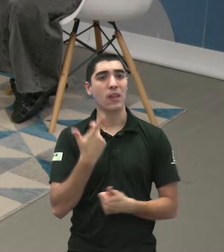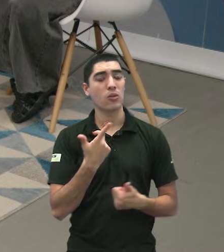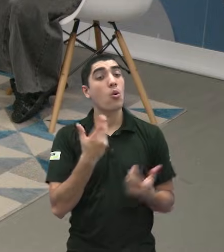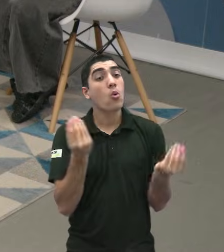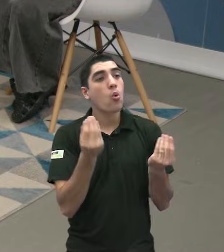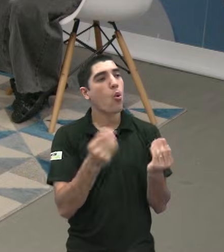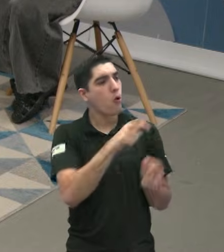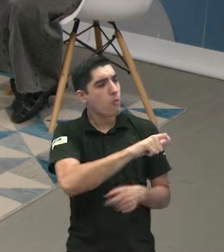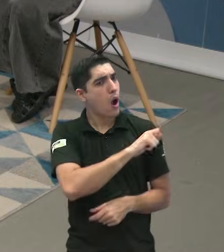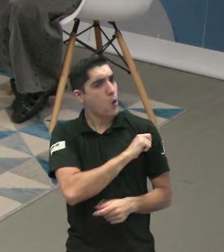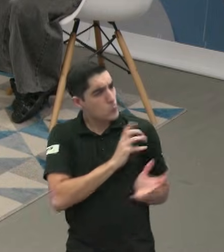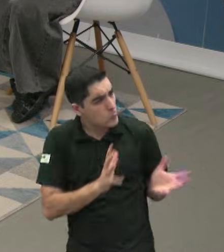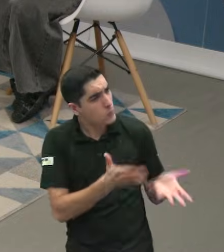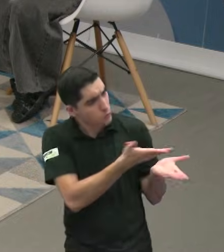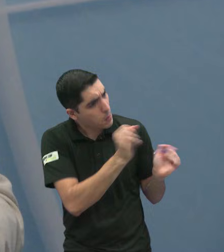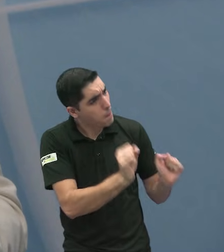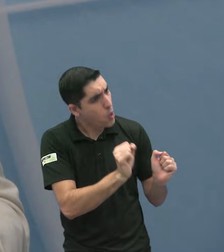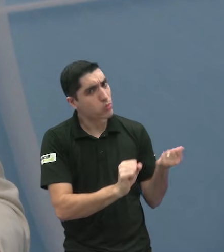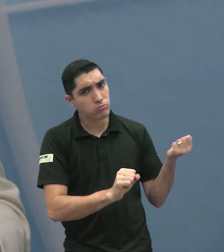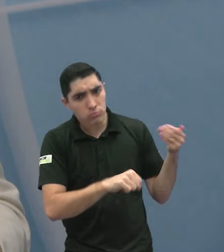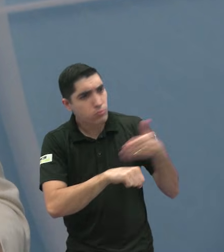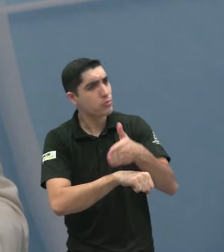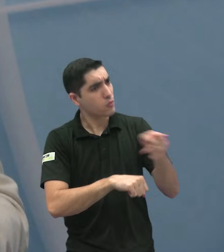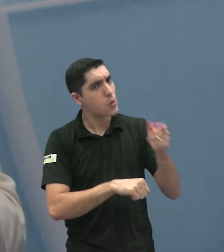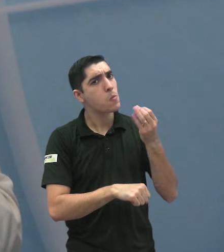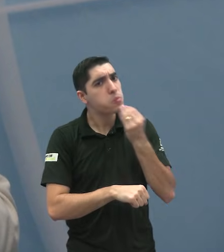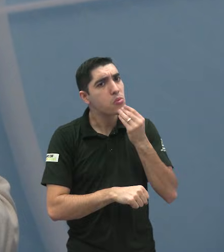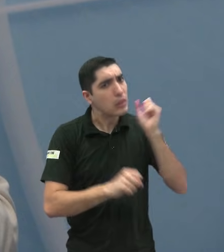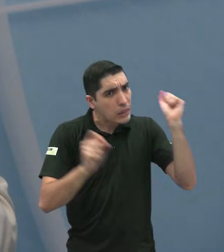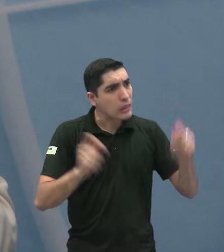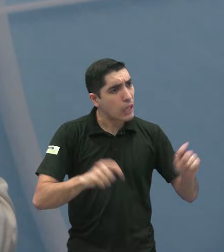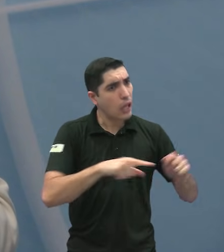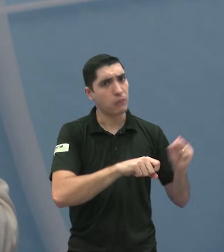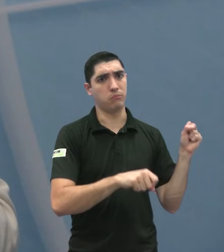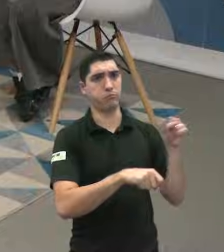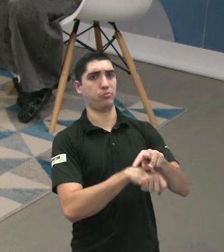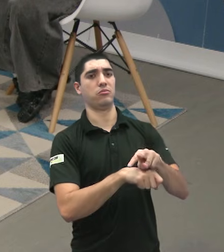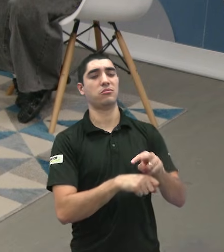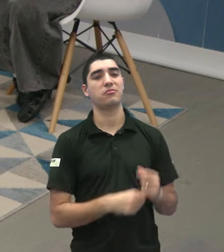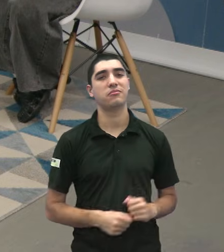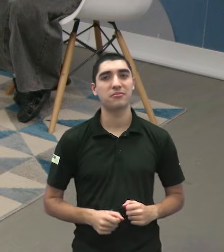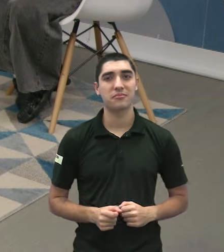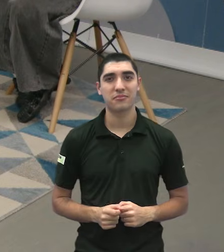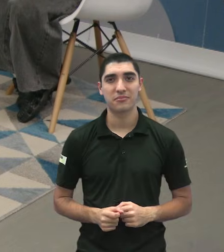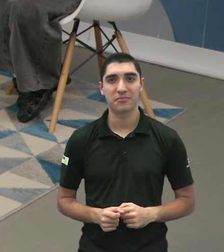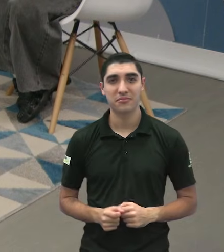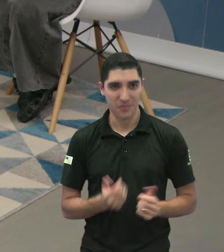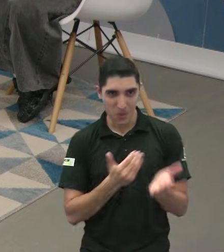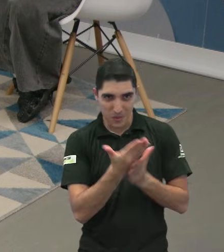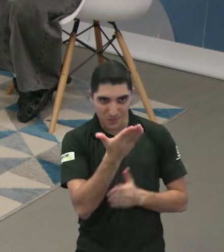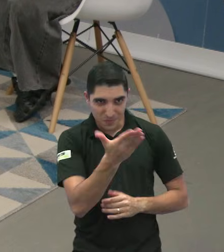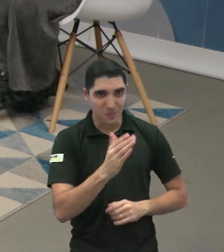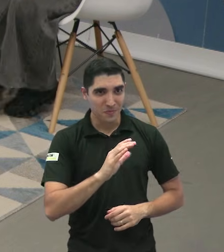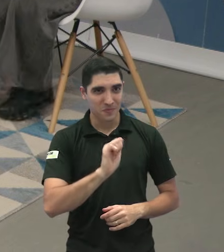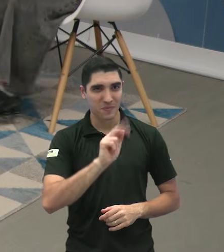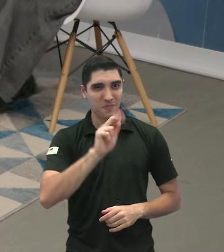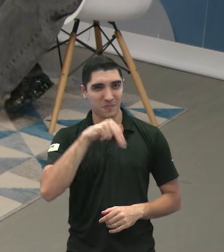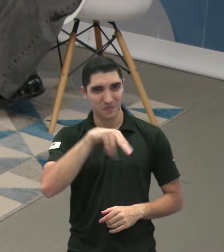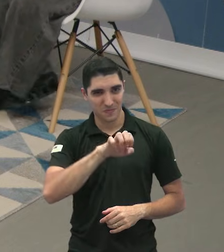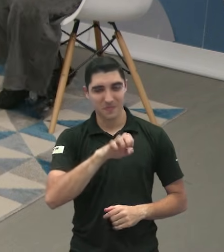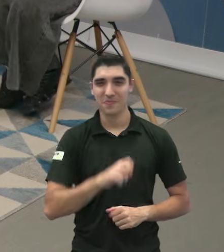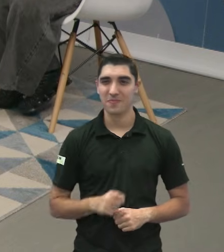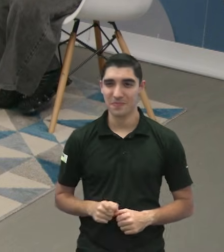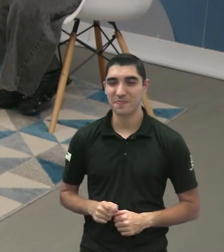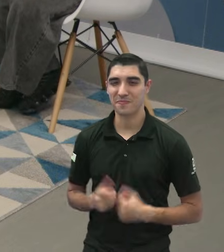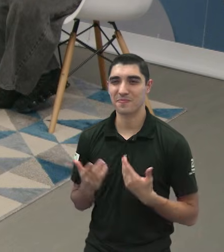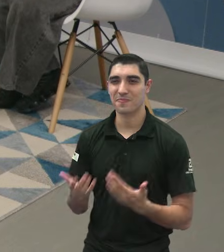eles podem entrar nesses espaços e conquistar, assim, e realizar sonhos? Quer começar? Começando por vocês.